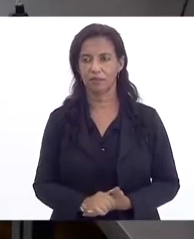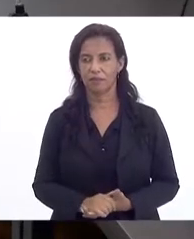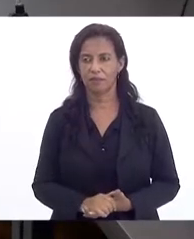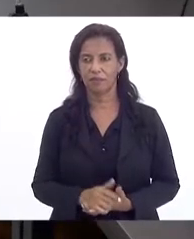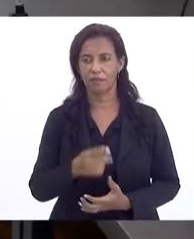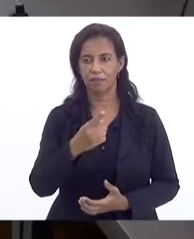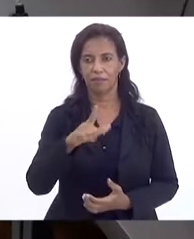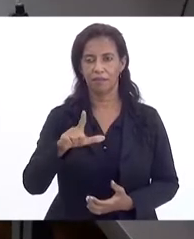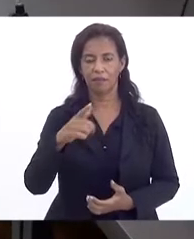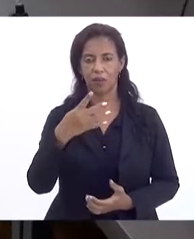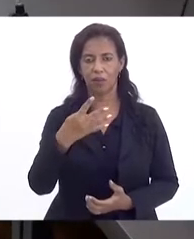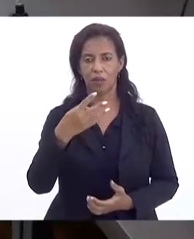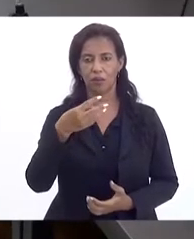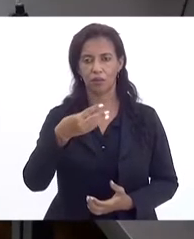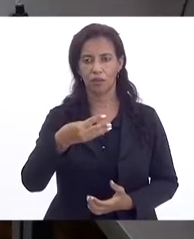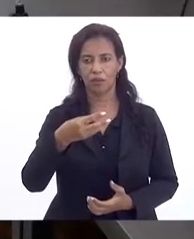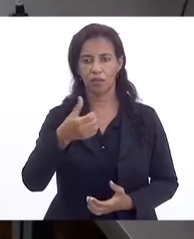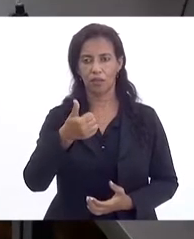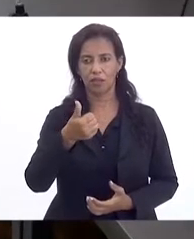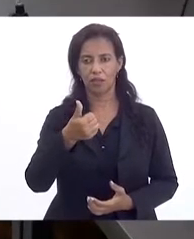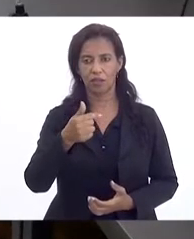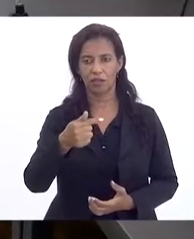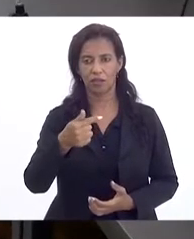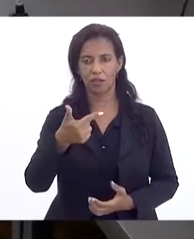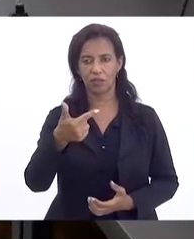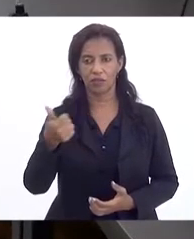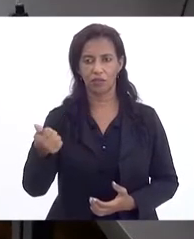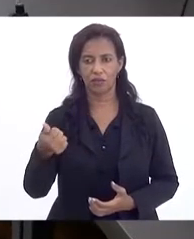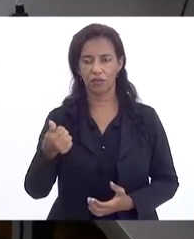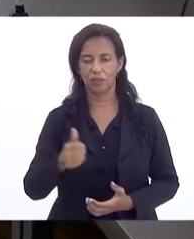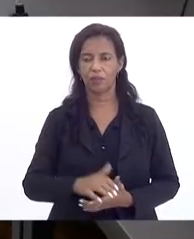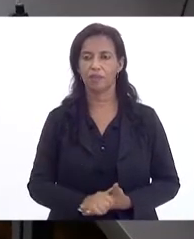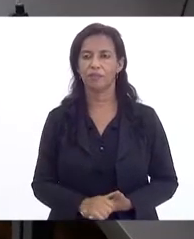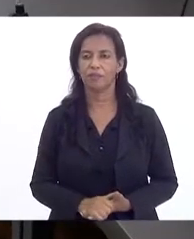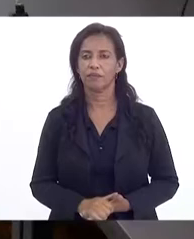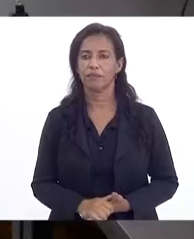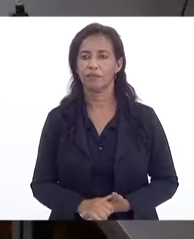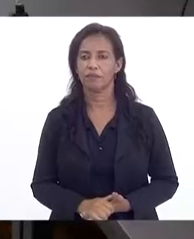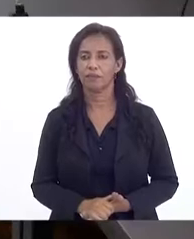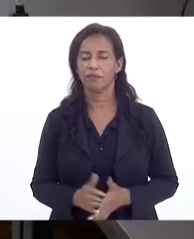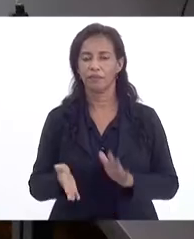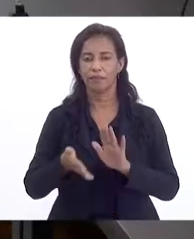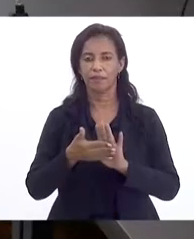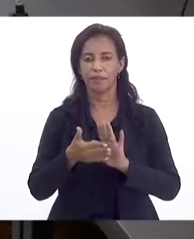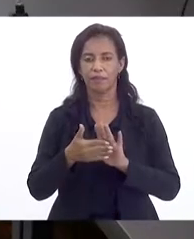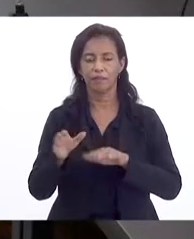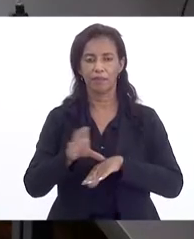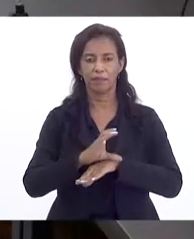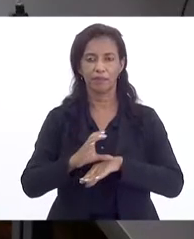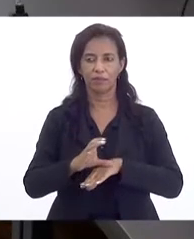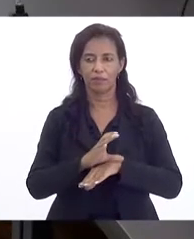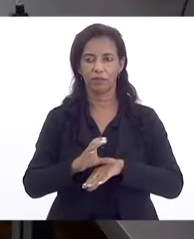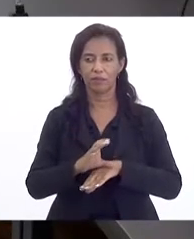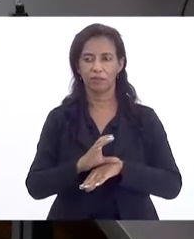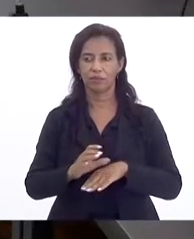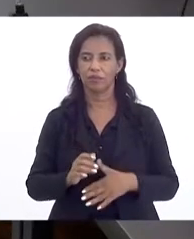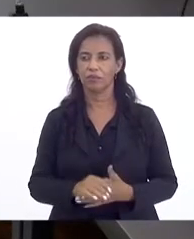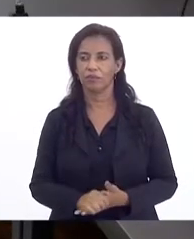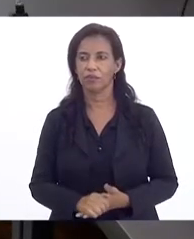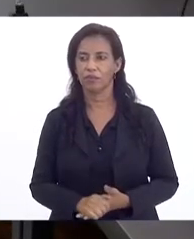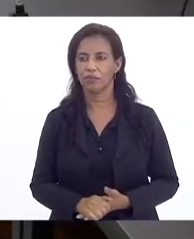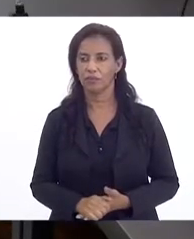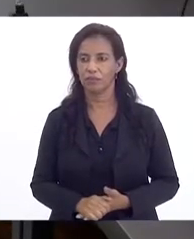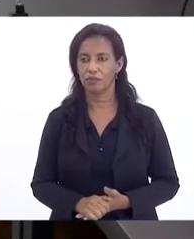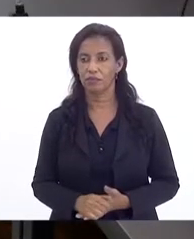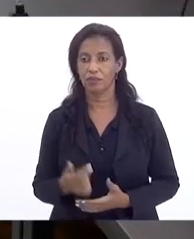26. Projeto de lei 4317, 2021. Autoria do deputado Daniel Librelon. Parecer é pela constitucionalidade. É, eu